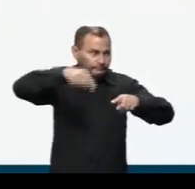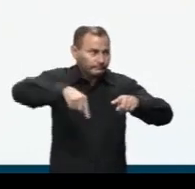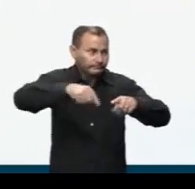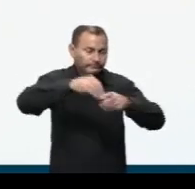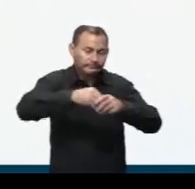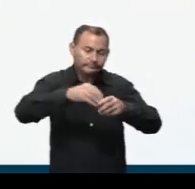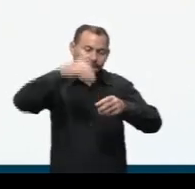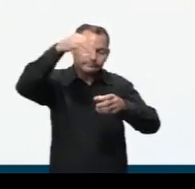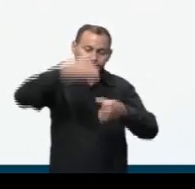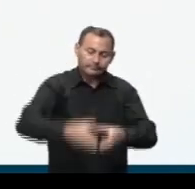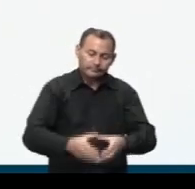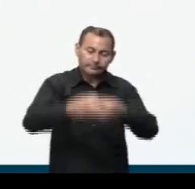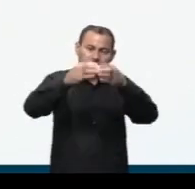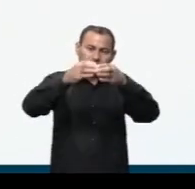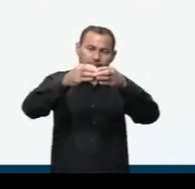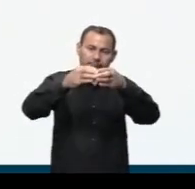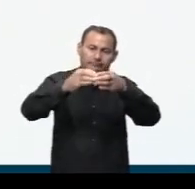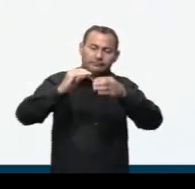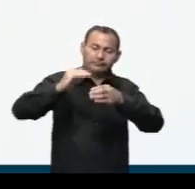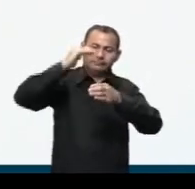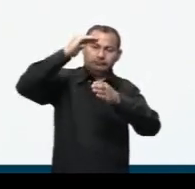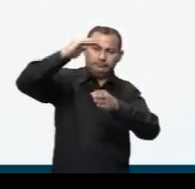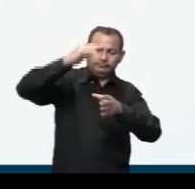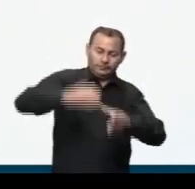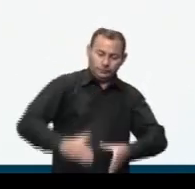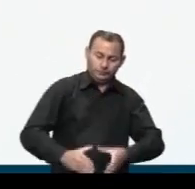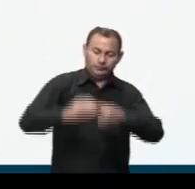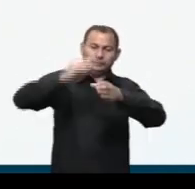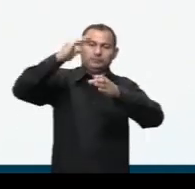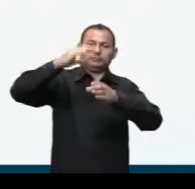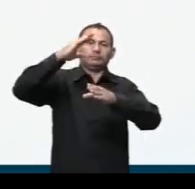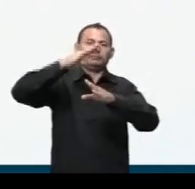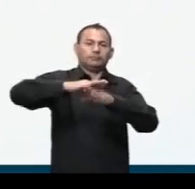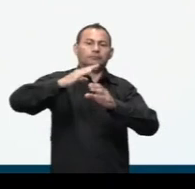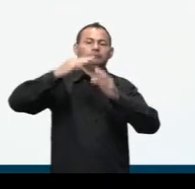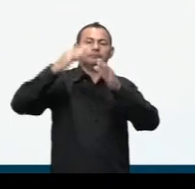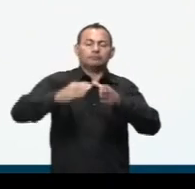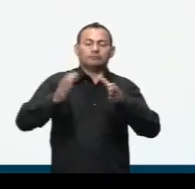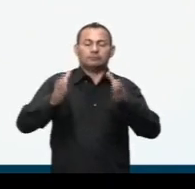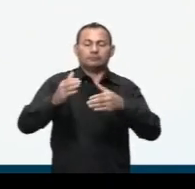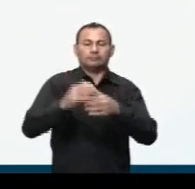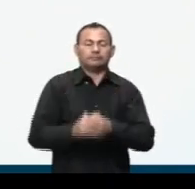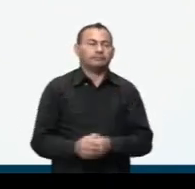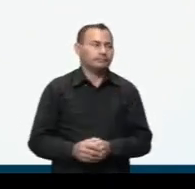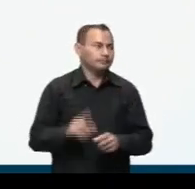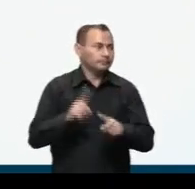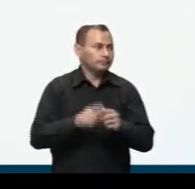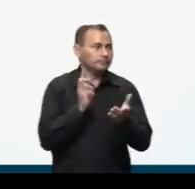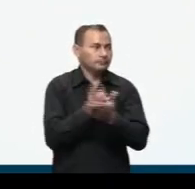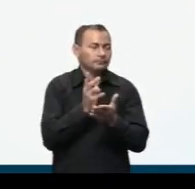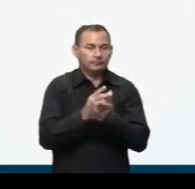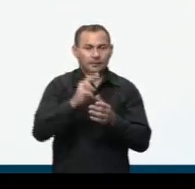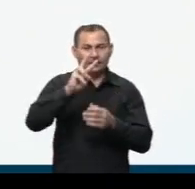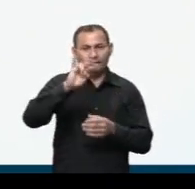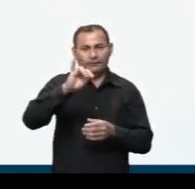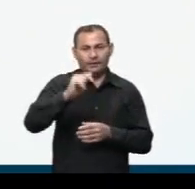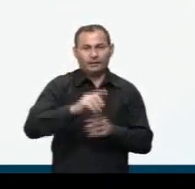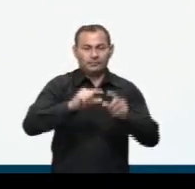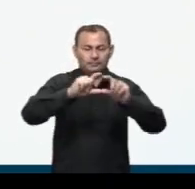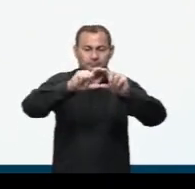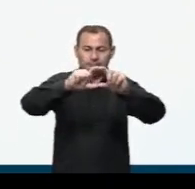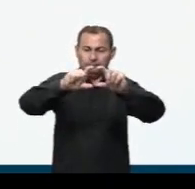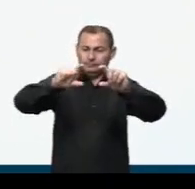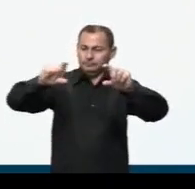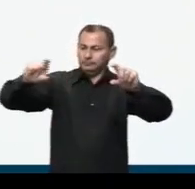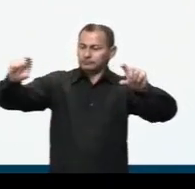coloca a estaca e na cabeça dessa estaca a gente coloca um bloco, tá bom? E aqui segue com a viga,